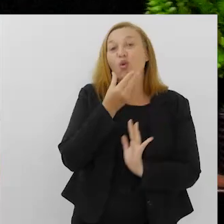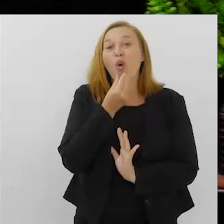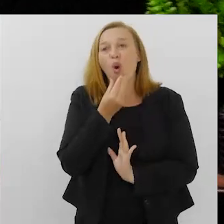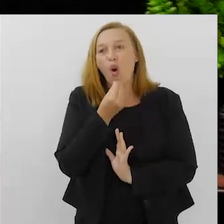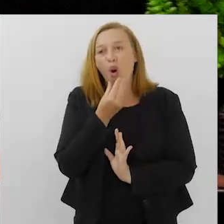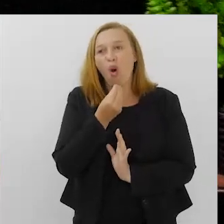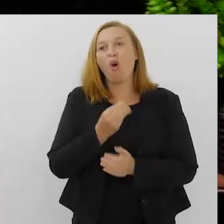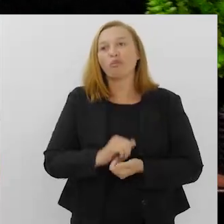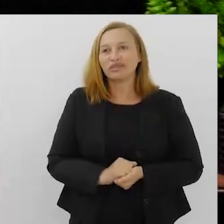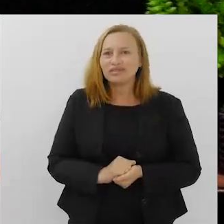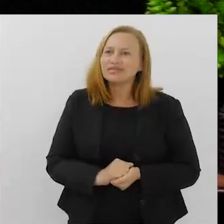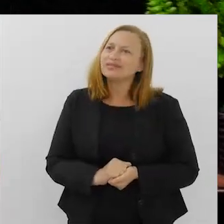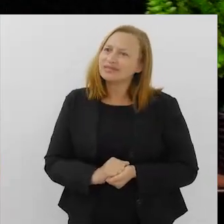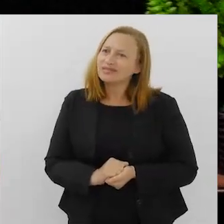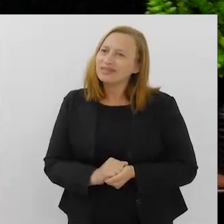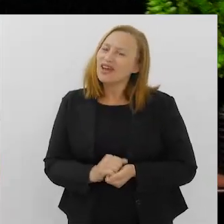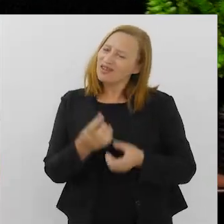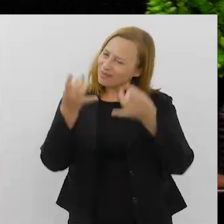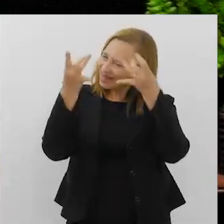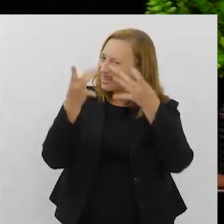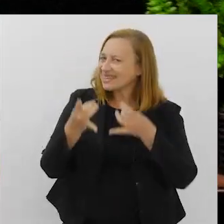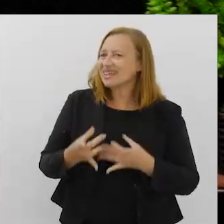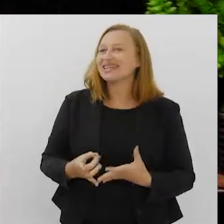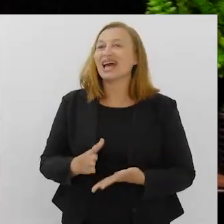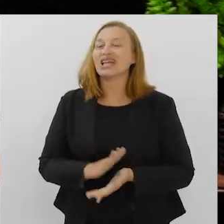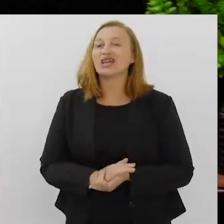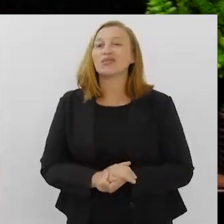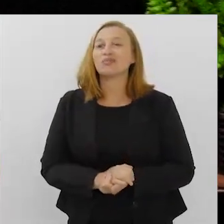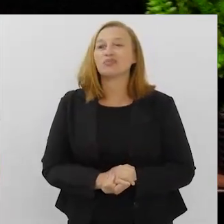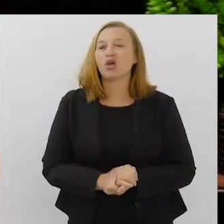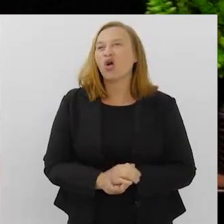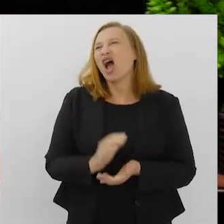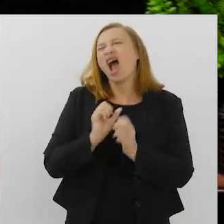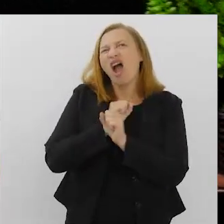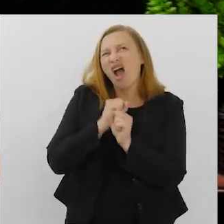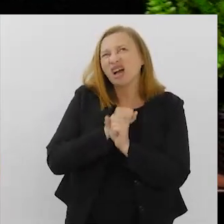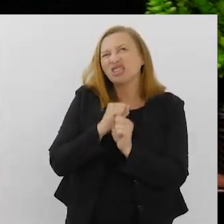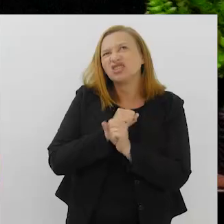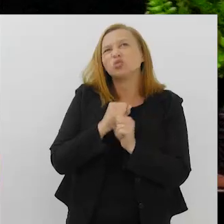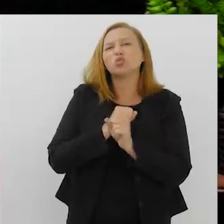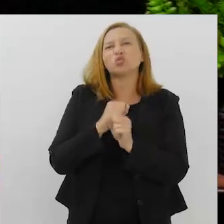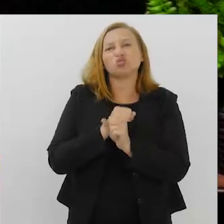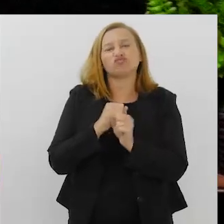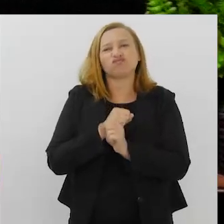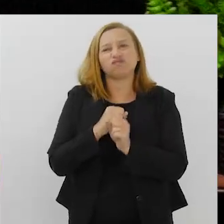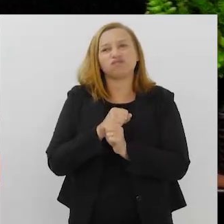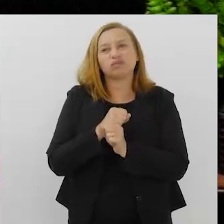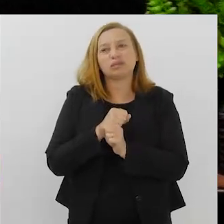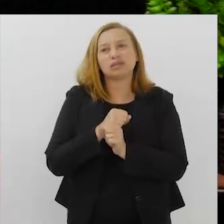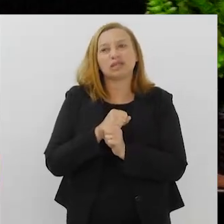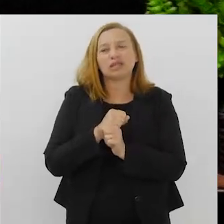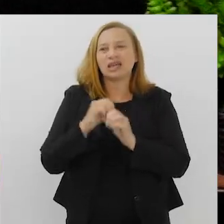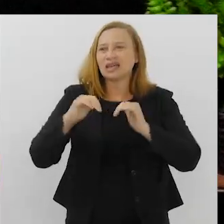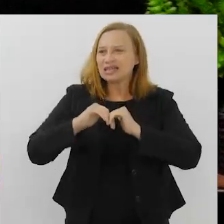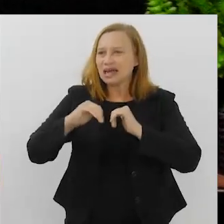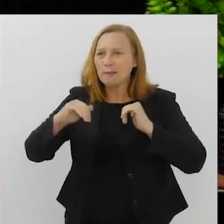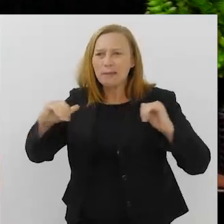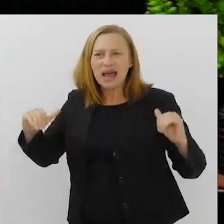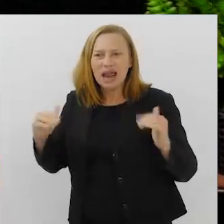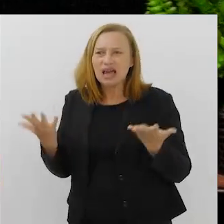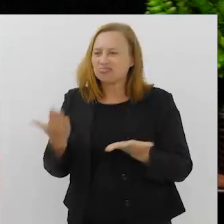foi de um homem. Conta pra gente mais detalhes. Ele também já... muitos anos,